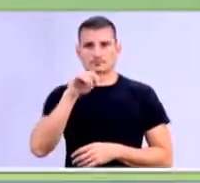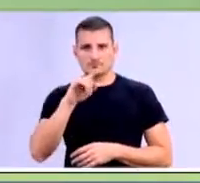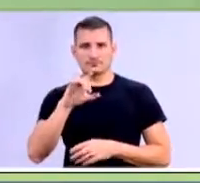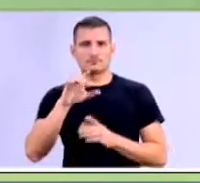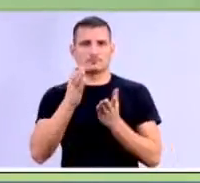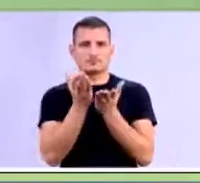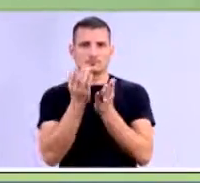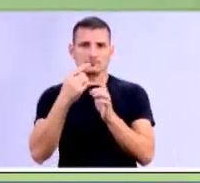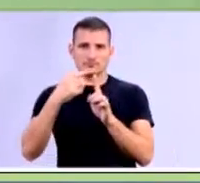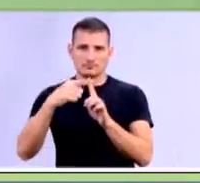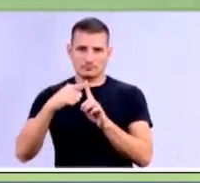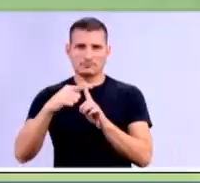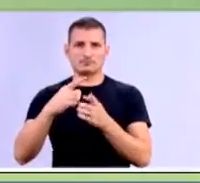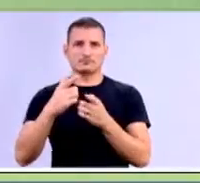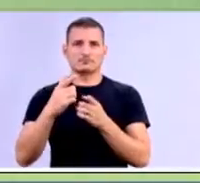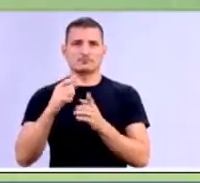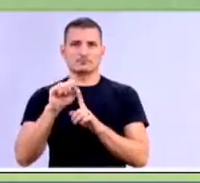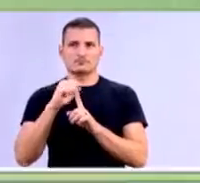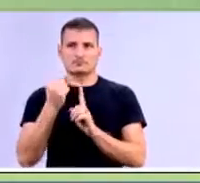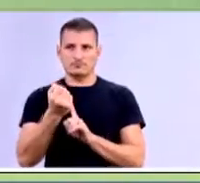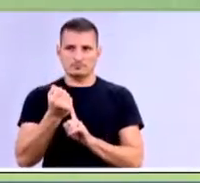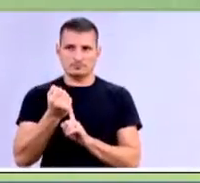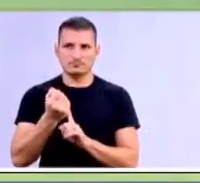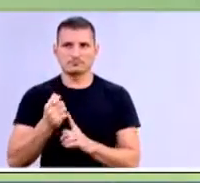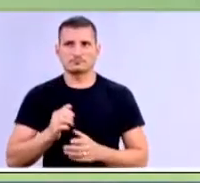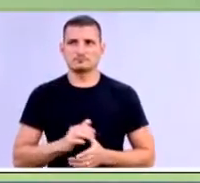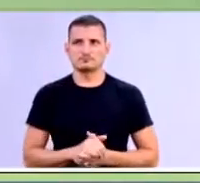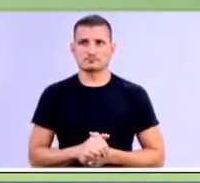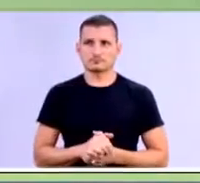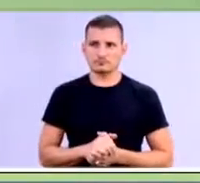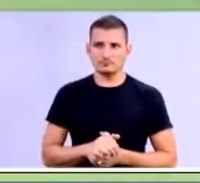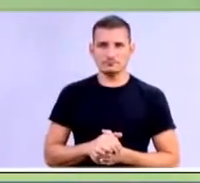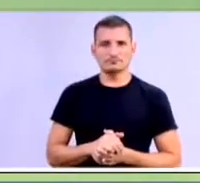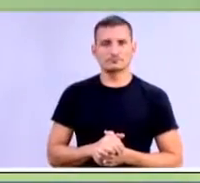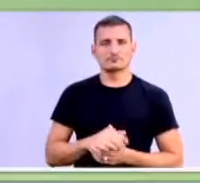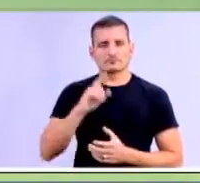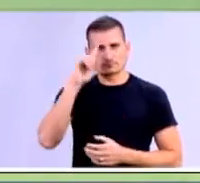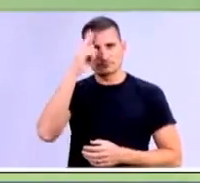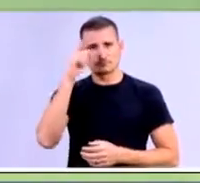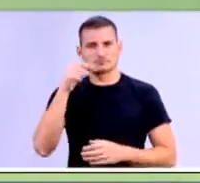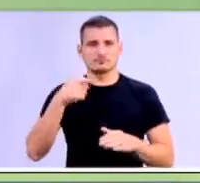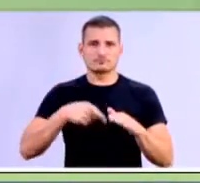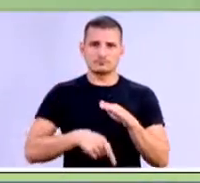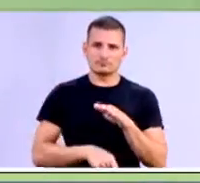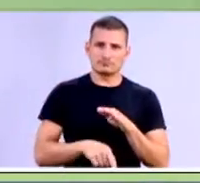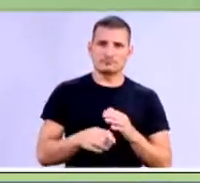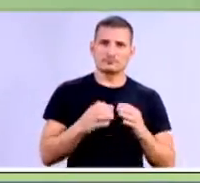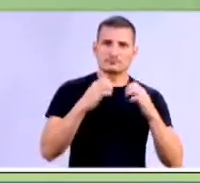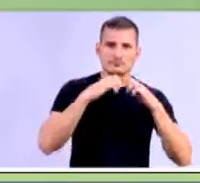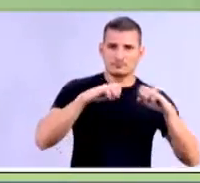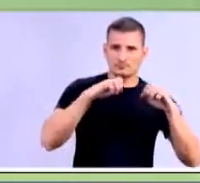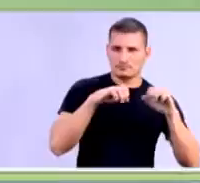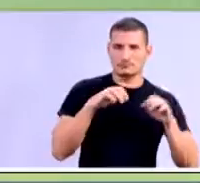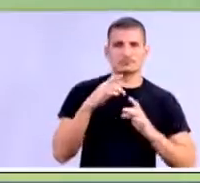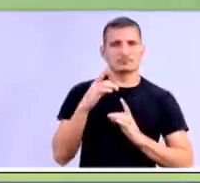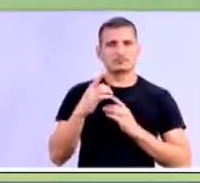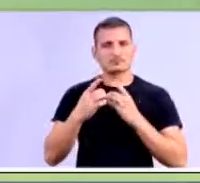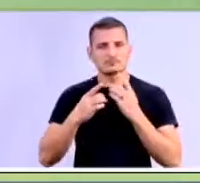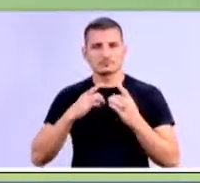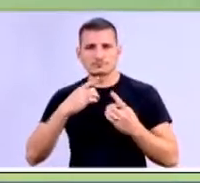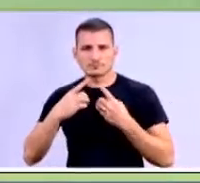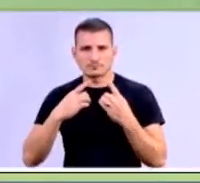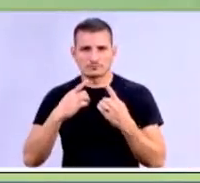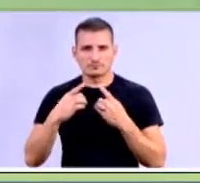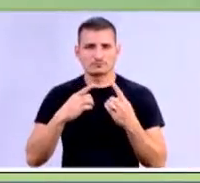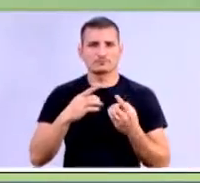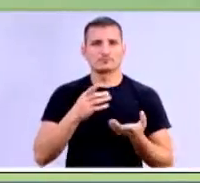E o lema, Eu vim para servir. A ideia é aprofundar, a partir do Evangelho, o diálogo e a colaboração